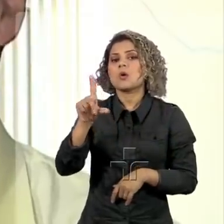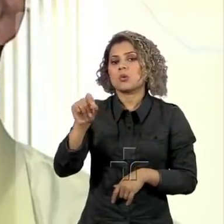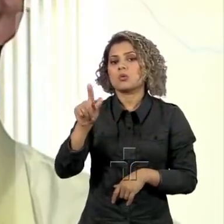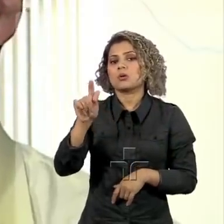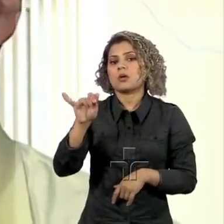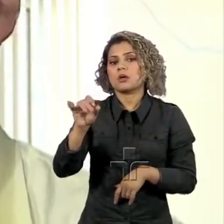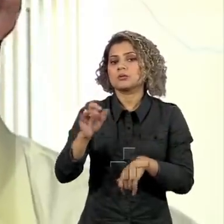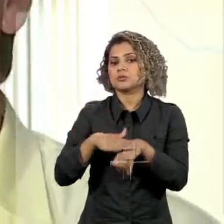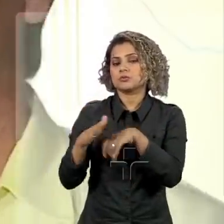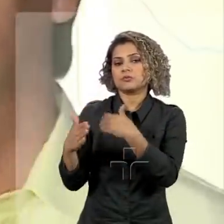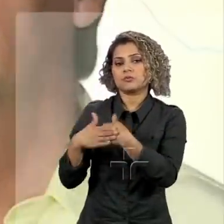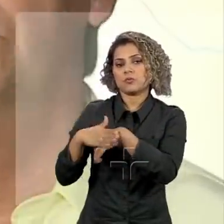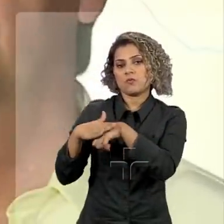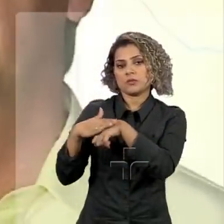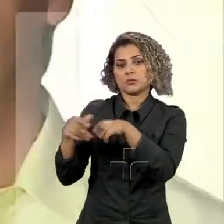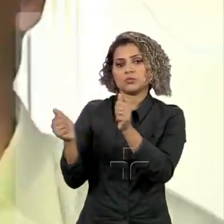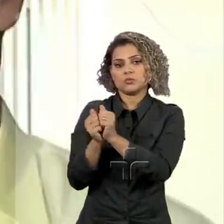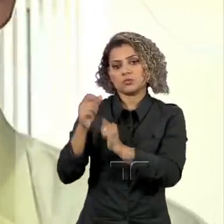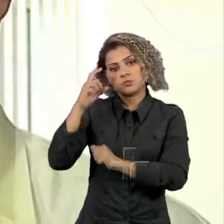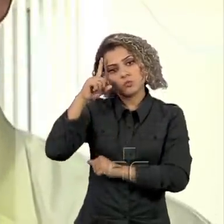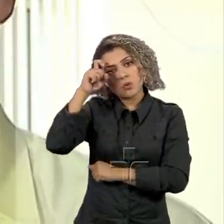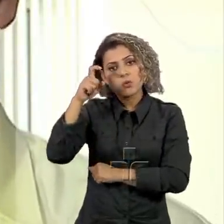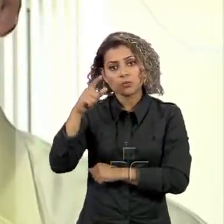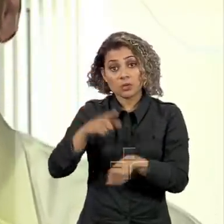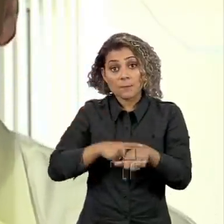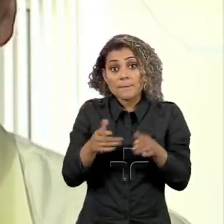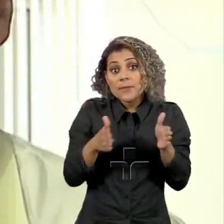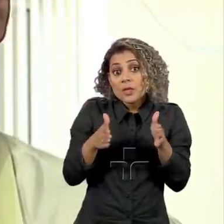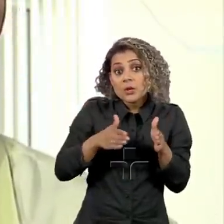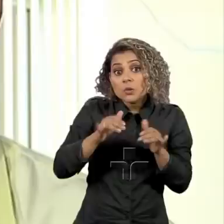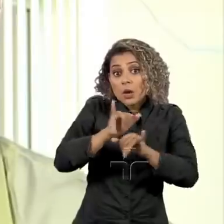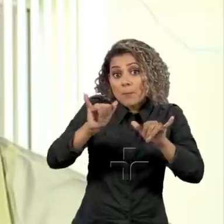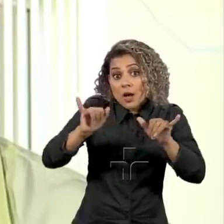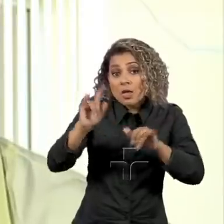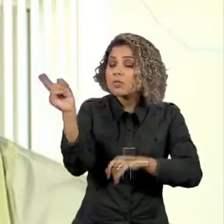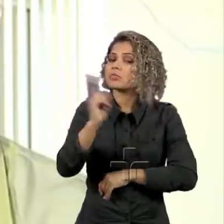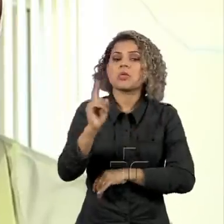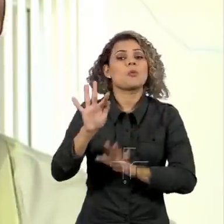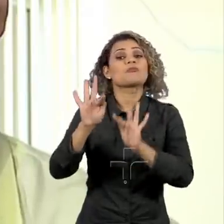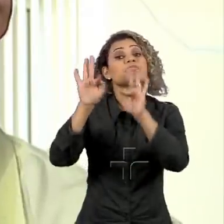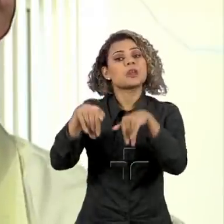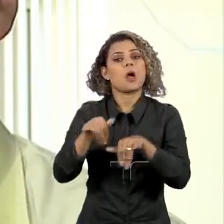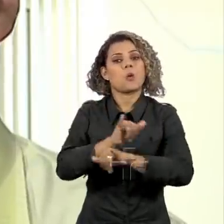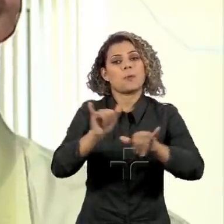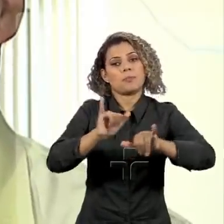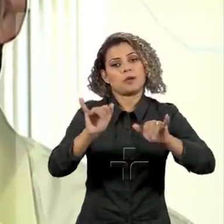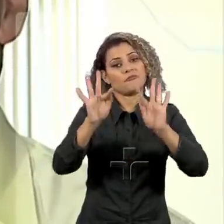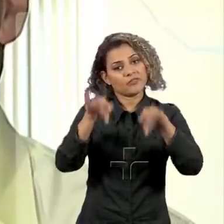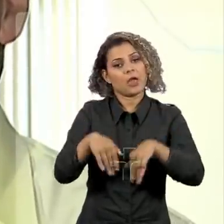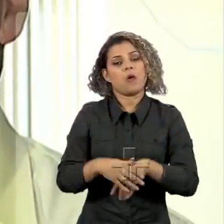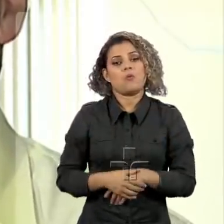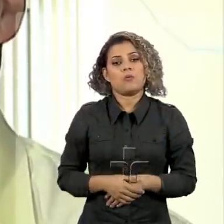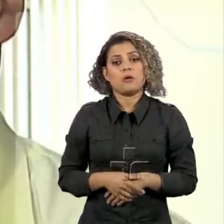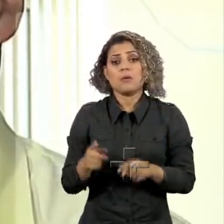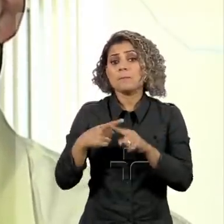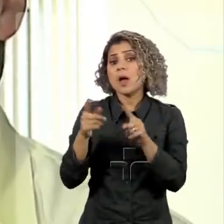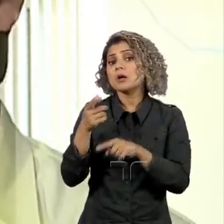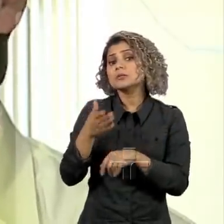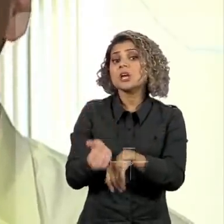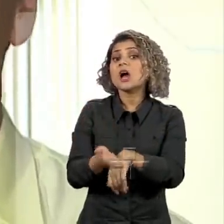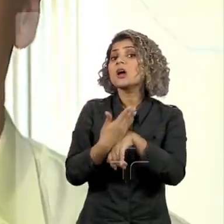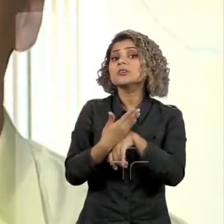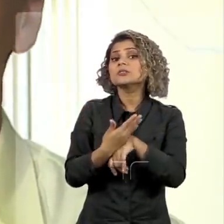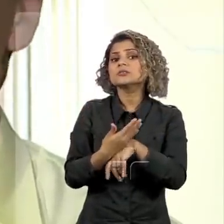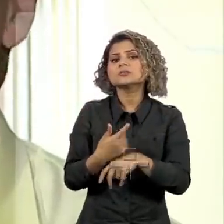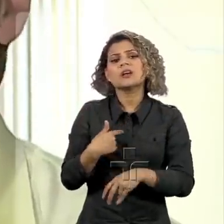ele, tá certo? Durante a campanha? Não foi durante a campanha, não. Foi depois, pelo que eu sei, foi depois da campanha. O general Mourão ontem disse que foi antes